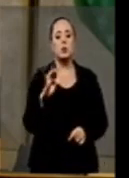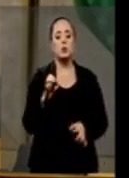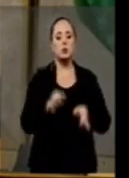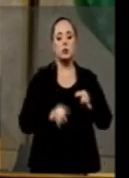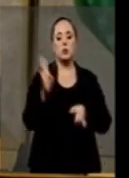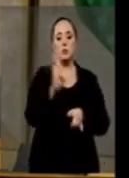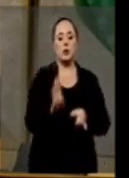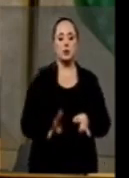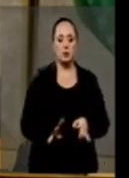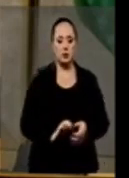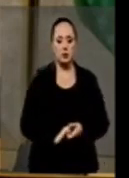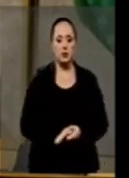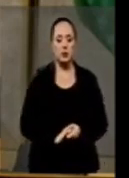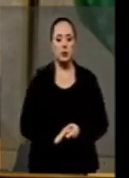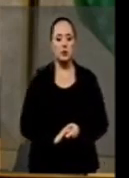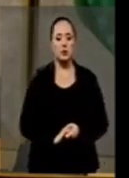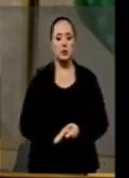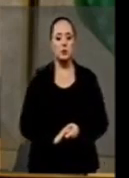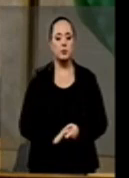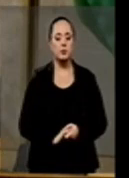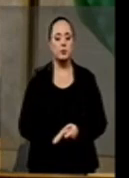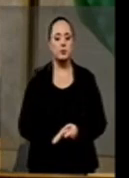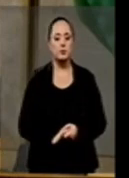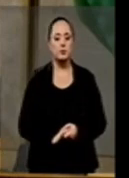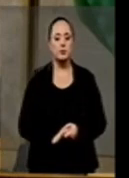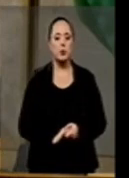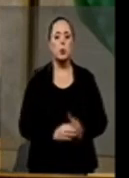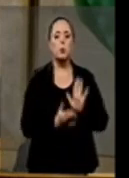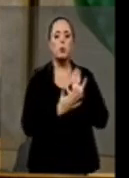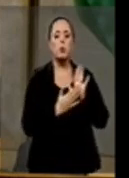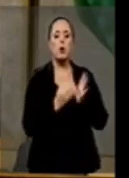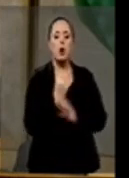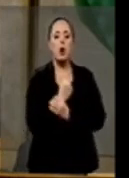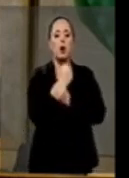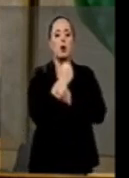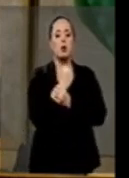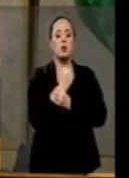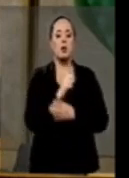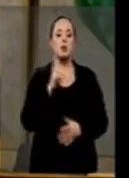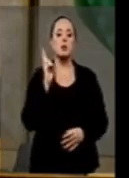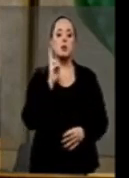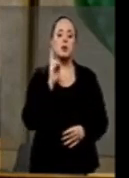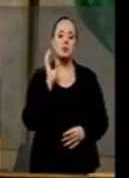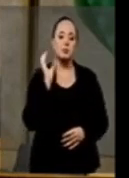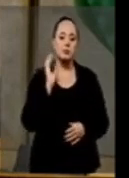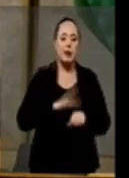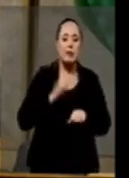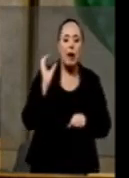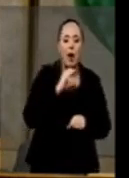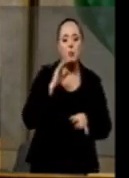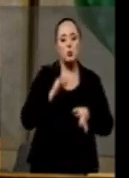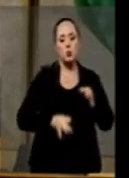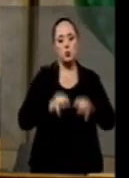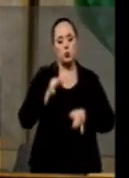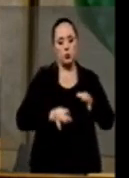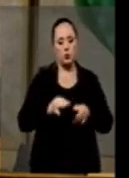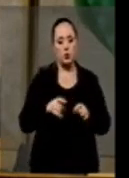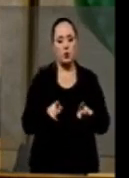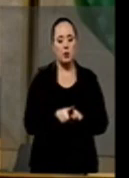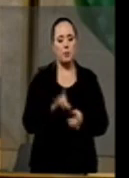em seu propósito de garantir celeridade às causas efetividade às